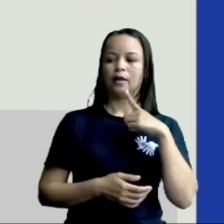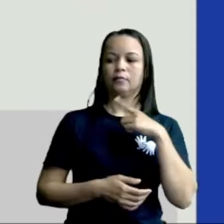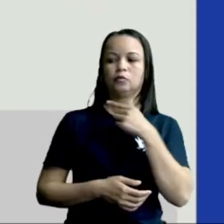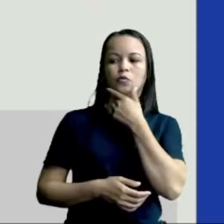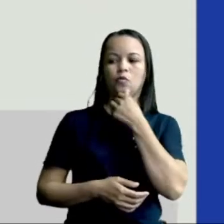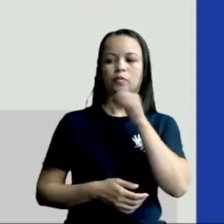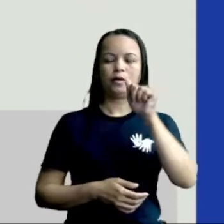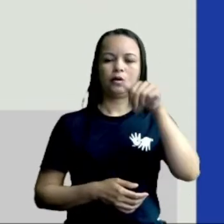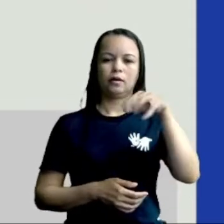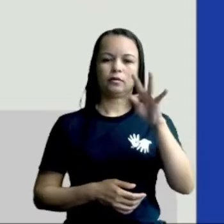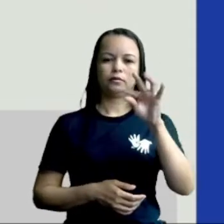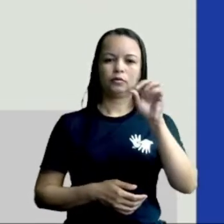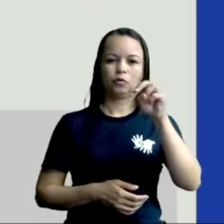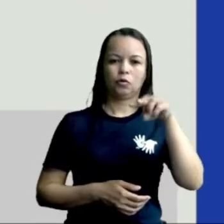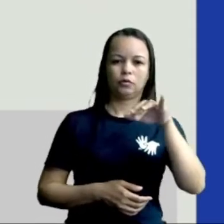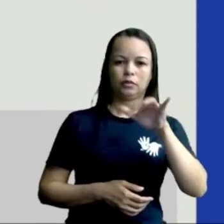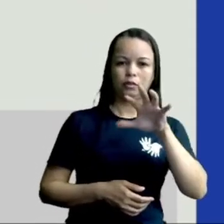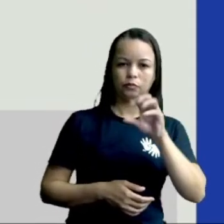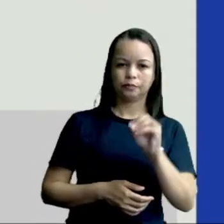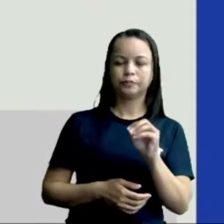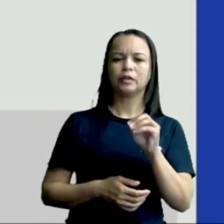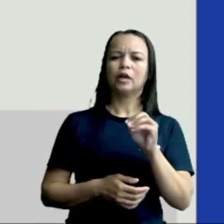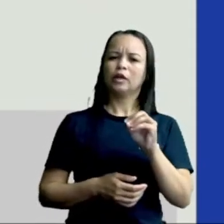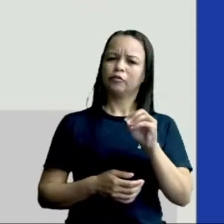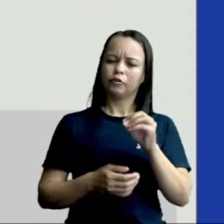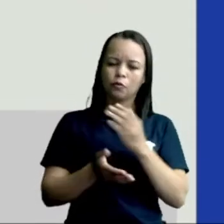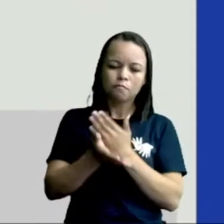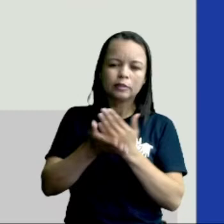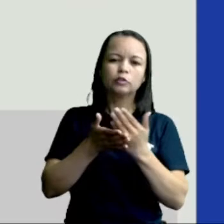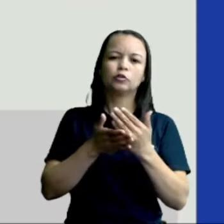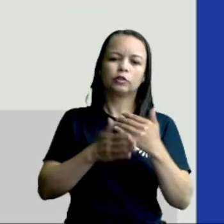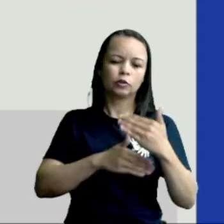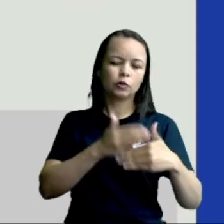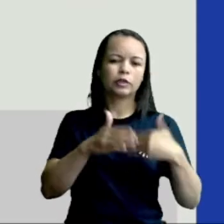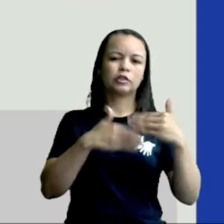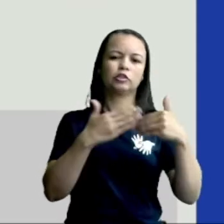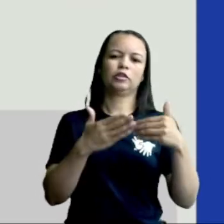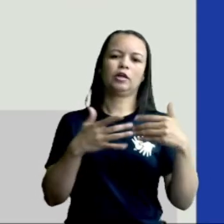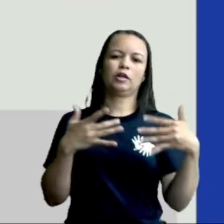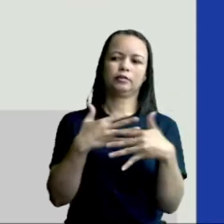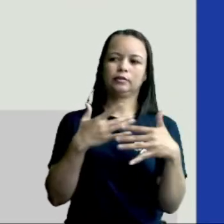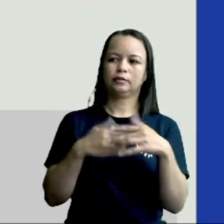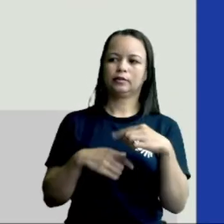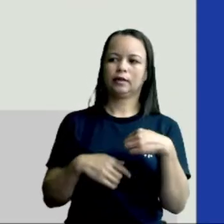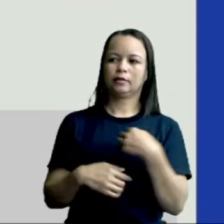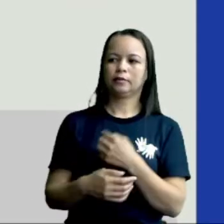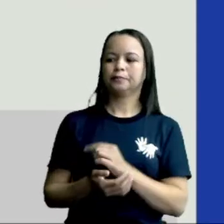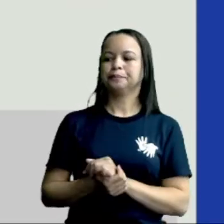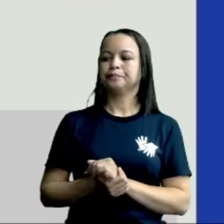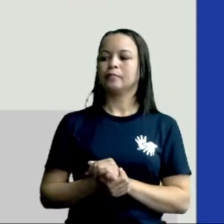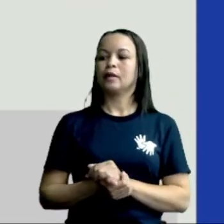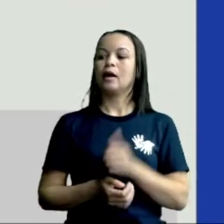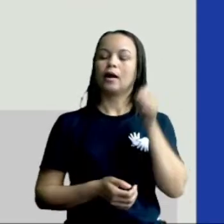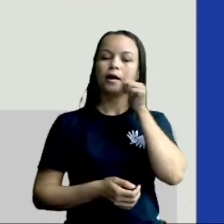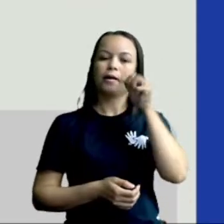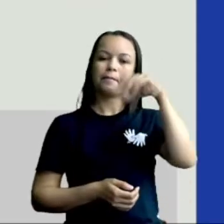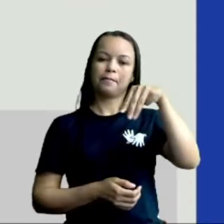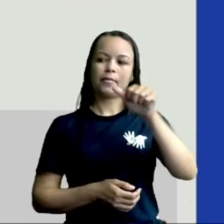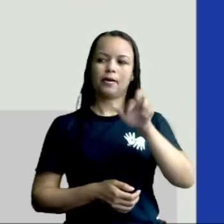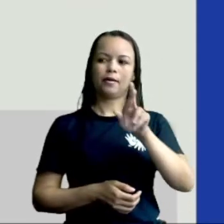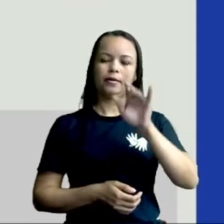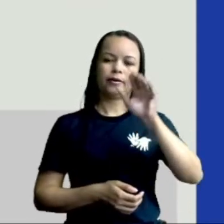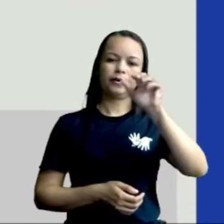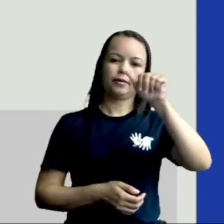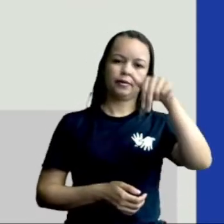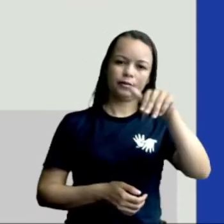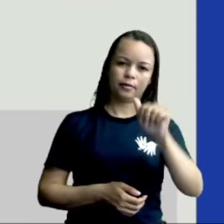Braga, que foi o fundador do povoado, que deu origem à nossa cidade, não é isso? Mariana Malha, quem lembra? A gente falou sobre